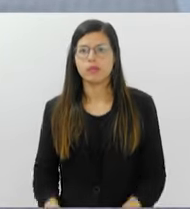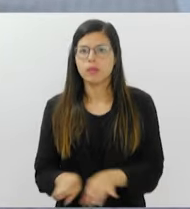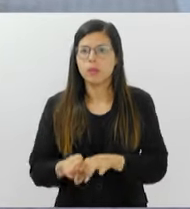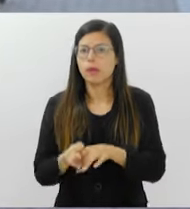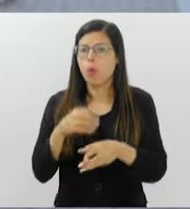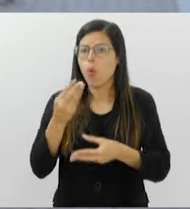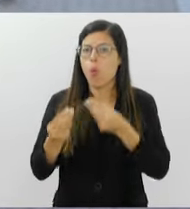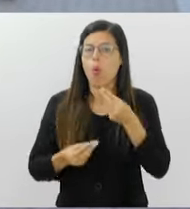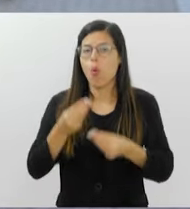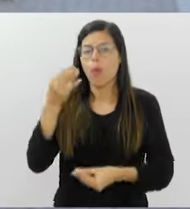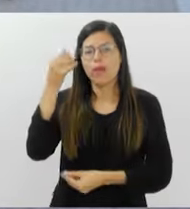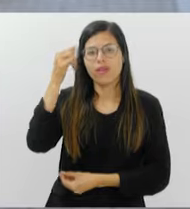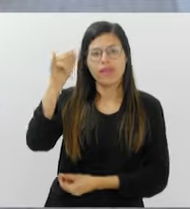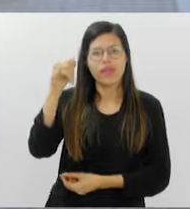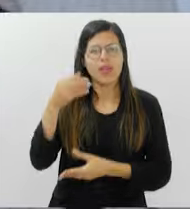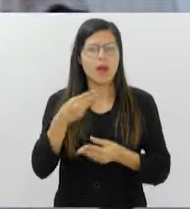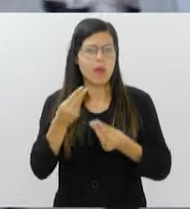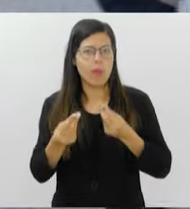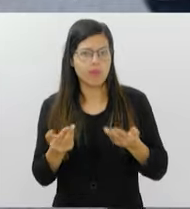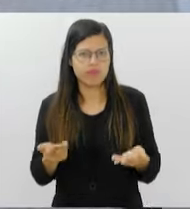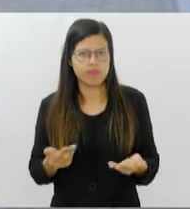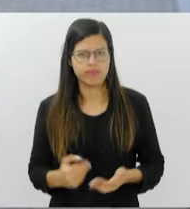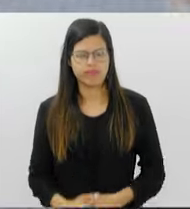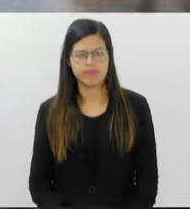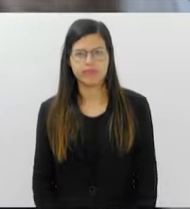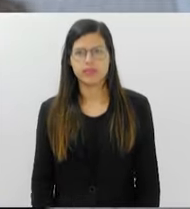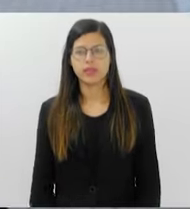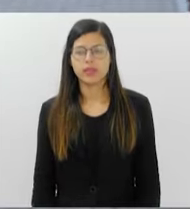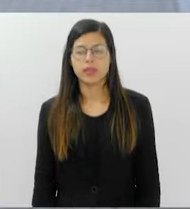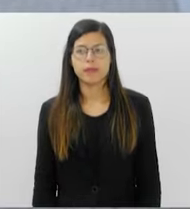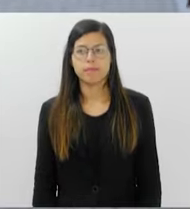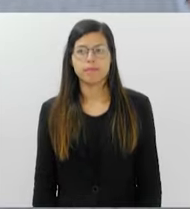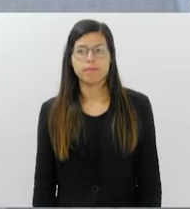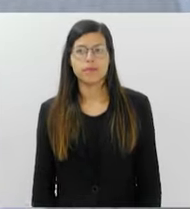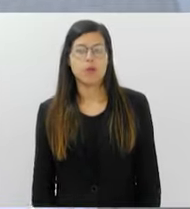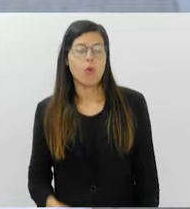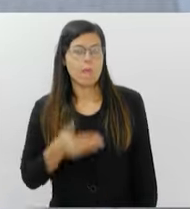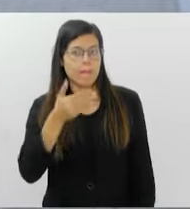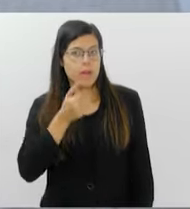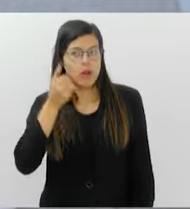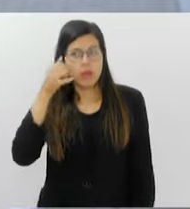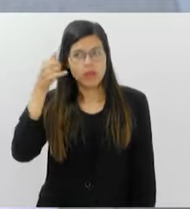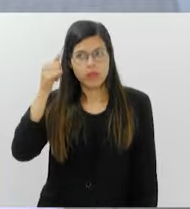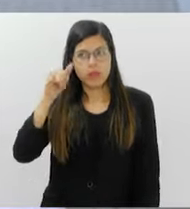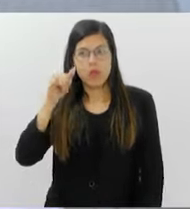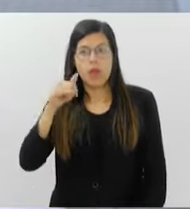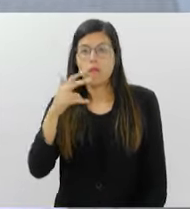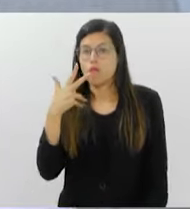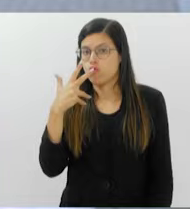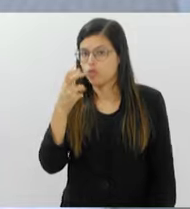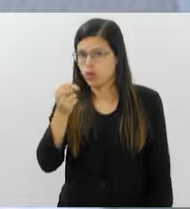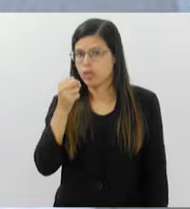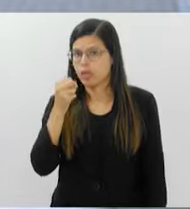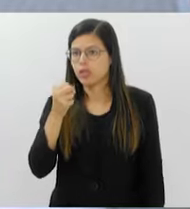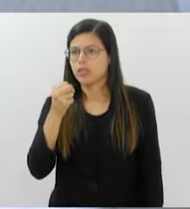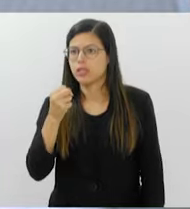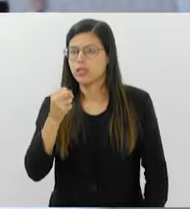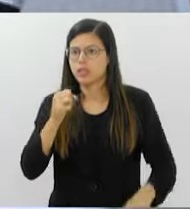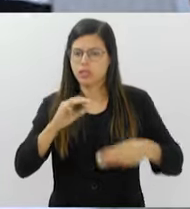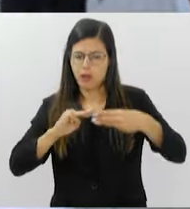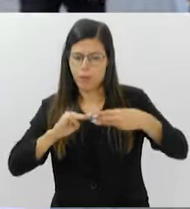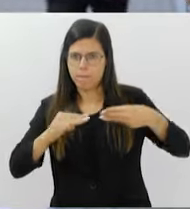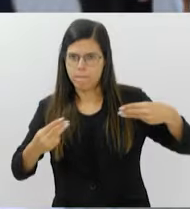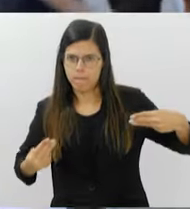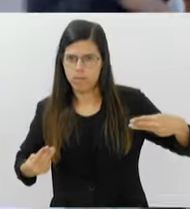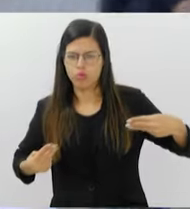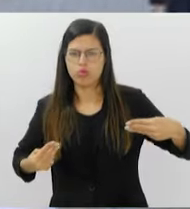problemas, como se prevenir? A forma mais comum e a mais indicada para prevenção é em relação ao fortalecimento muscular da musculatura